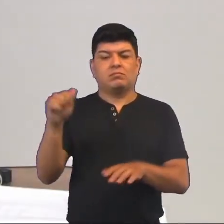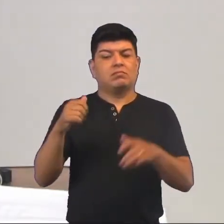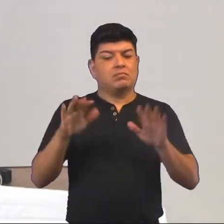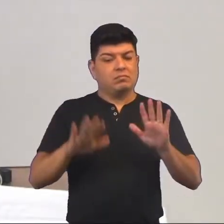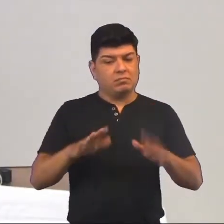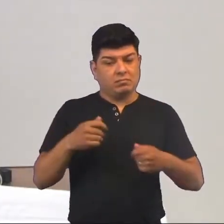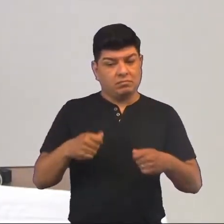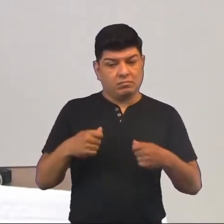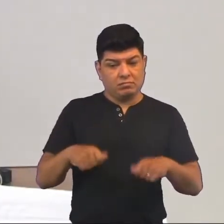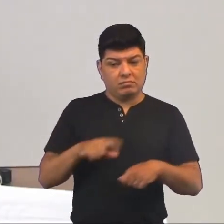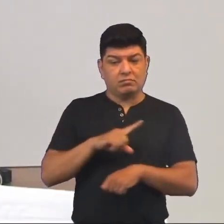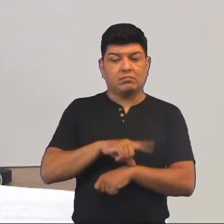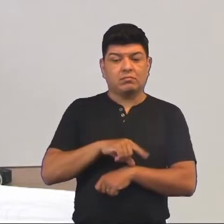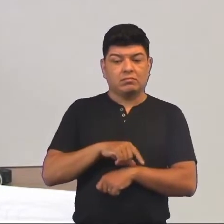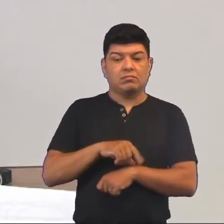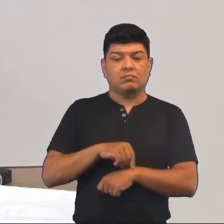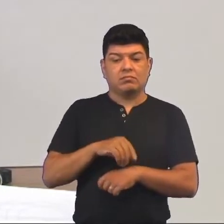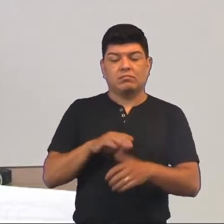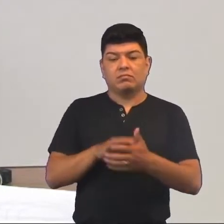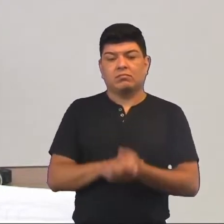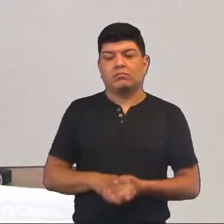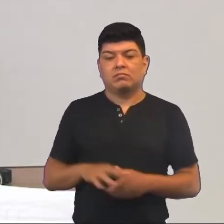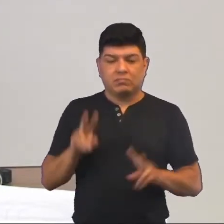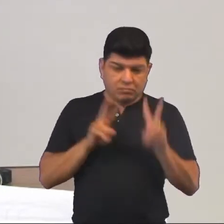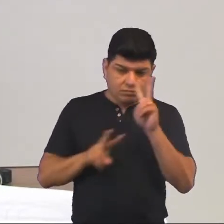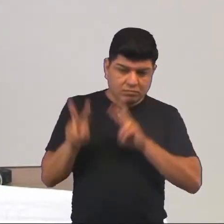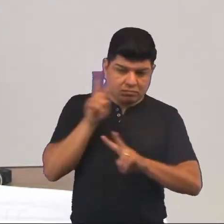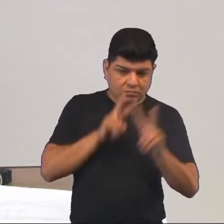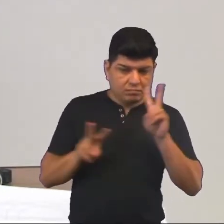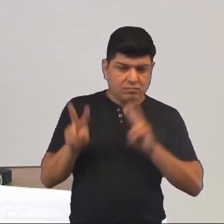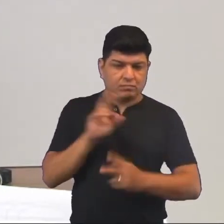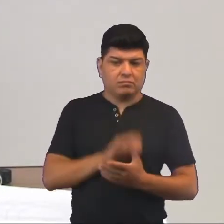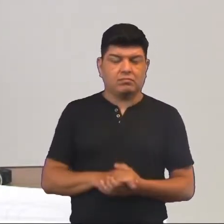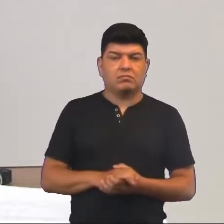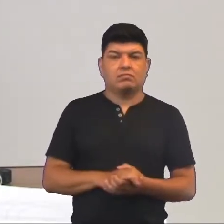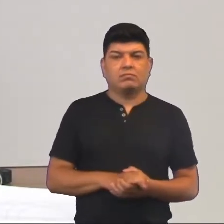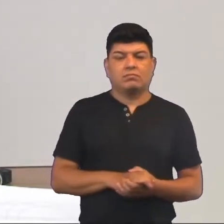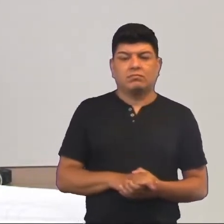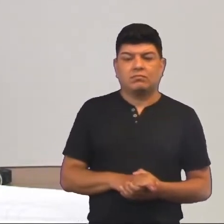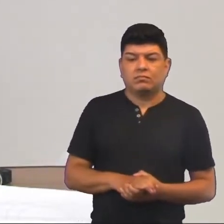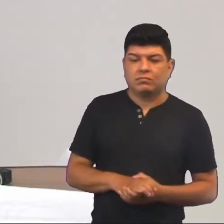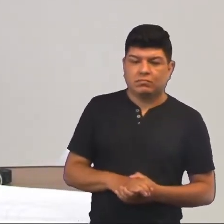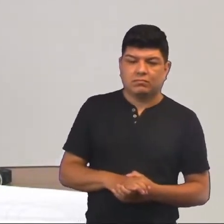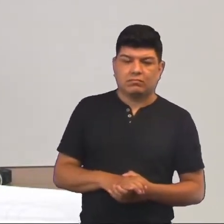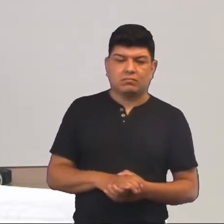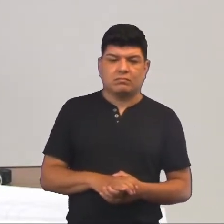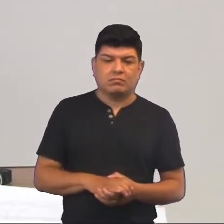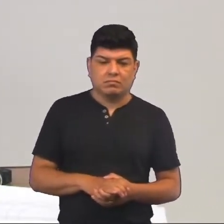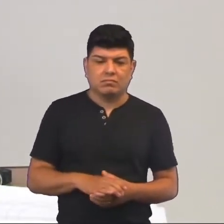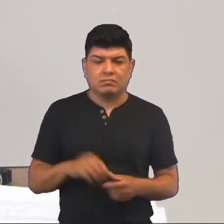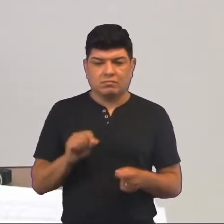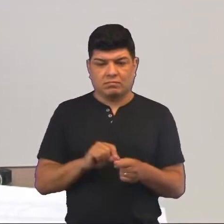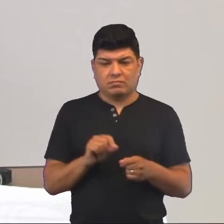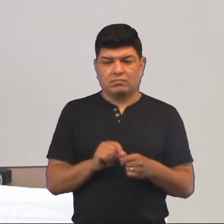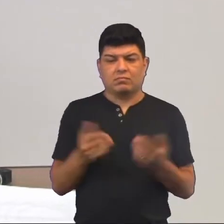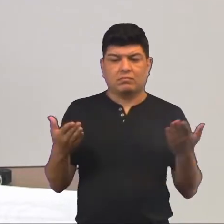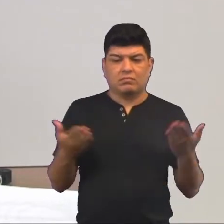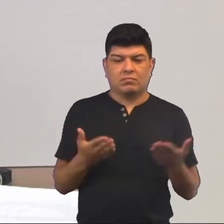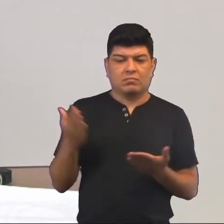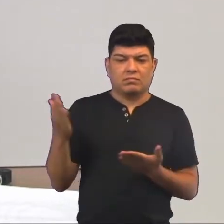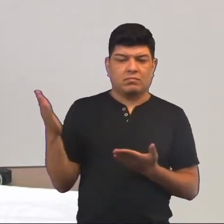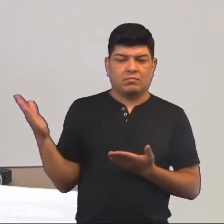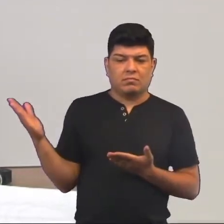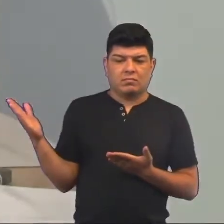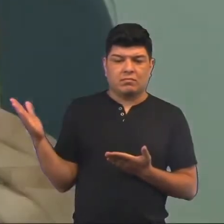depende da hora que você vai, né, visualizar, fazer a visualização. E aqui, olha só as marcações realizadas aqui,